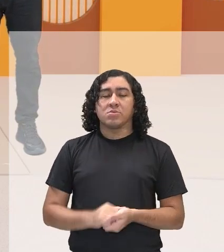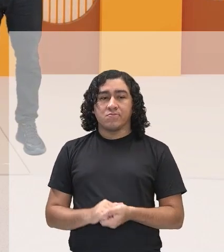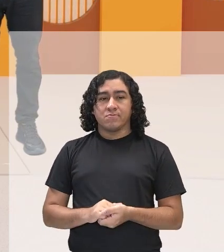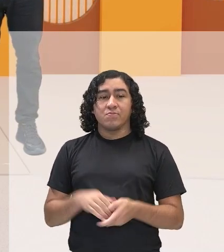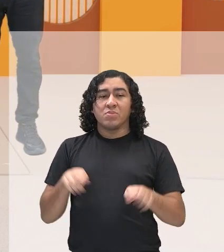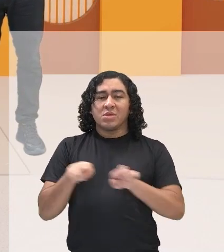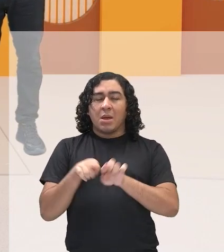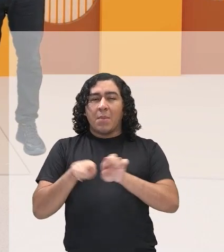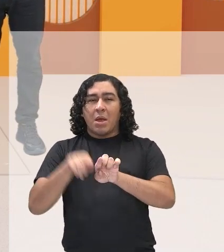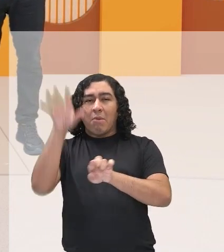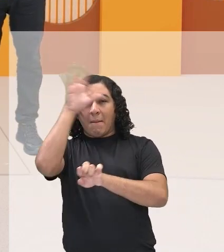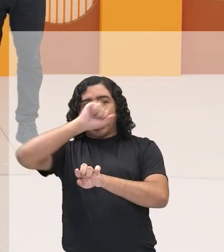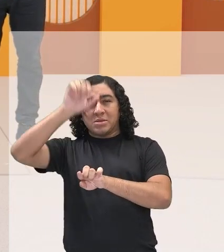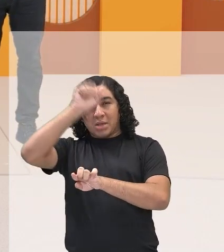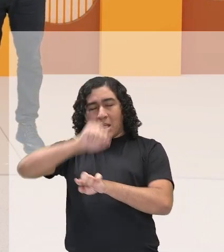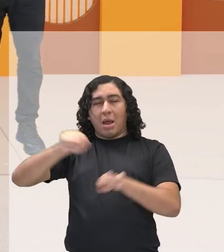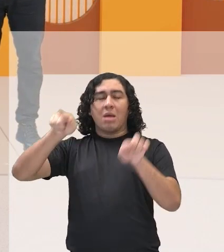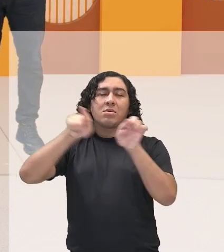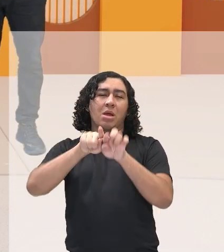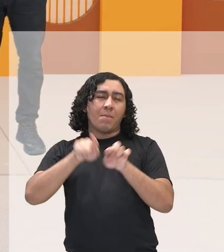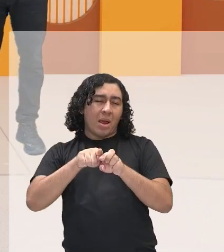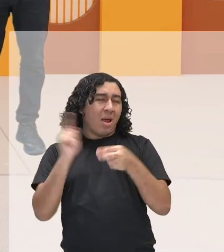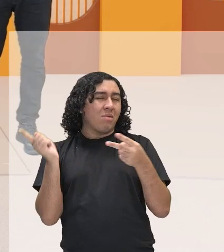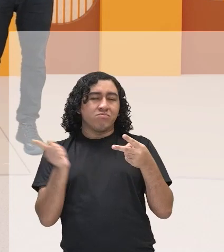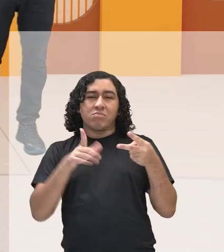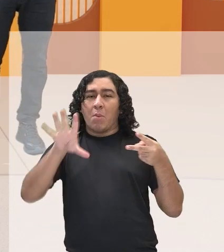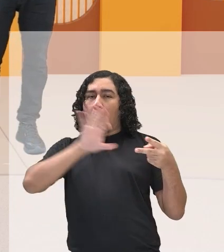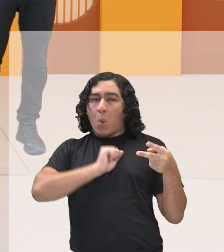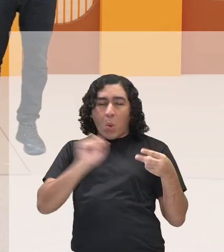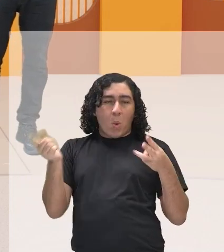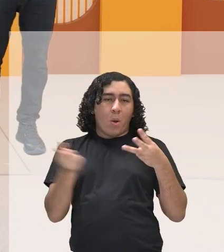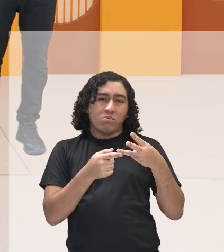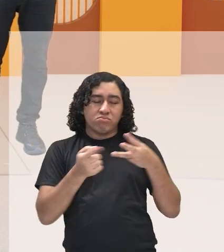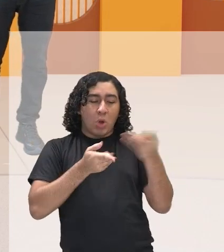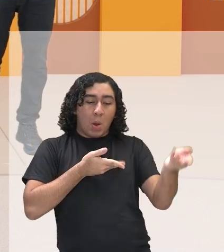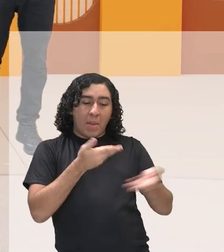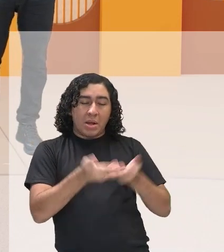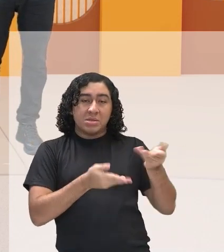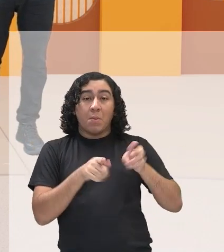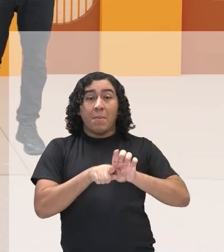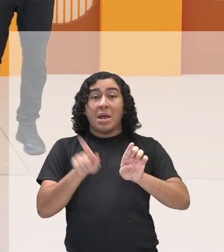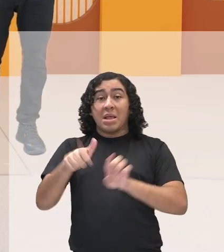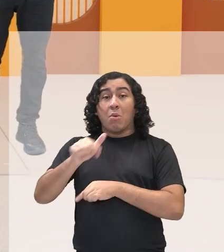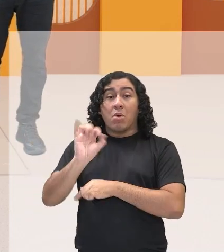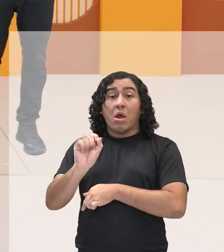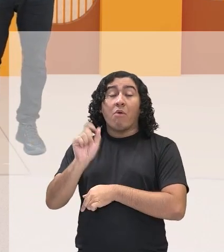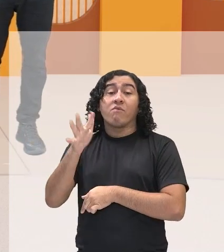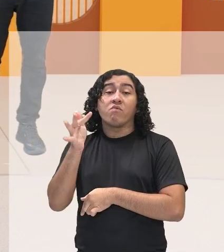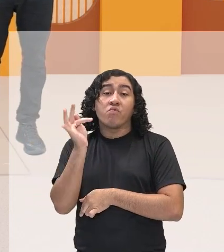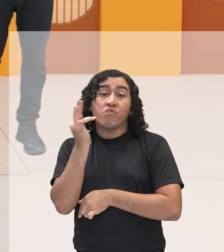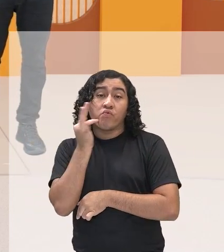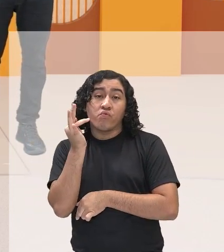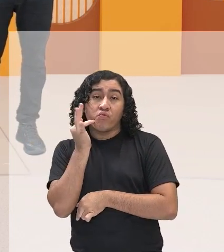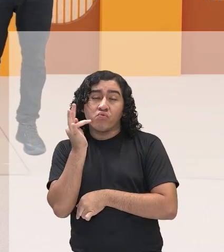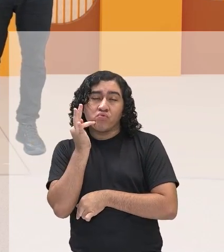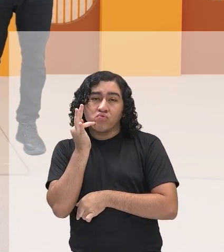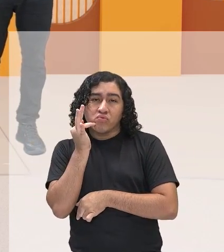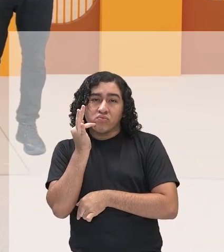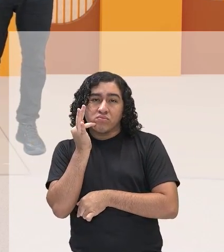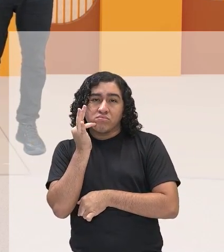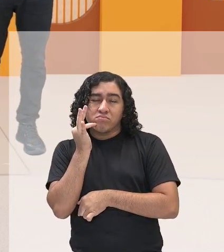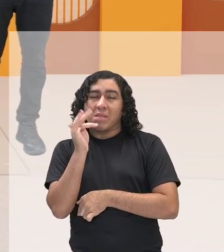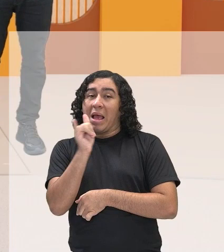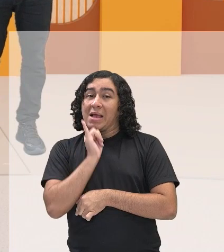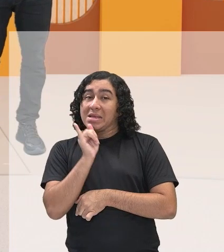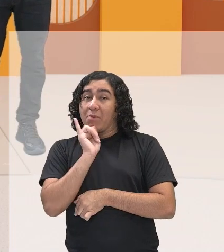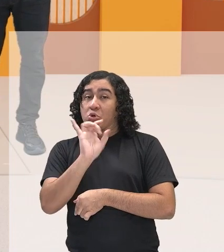aprendizado, amor, cooperação. Mas isso aqui são frutos. São frutos, né? Nós temos que, como toda